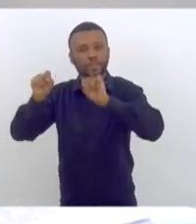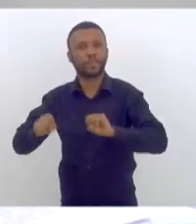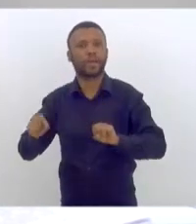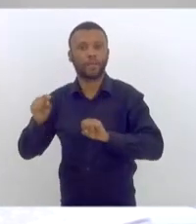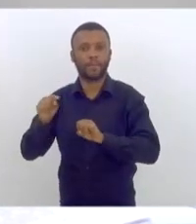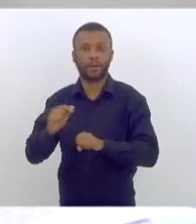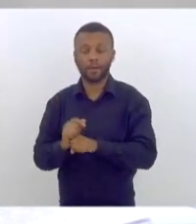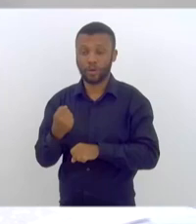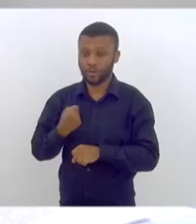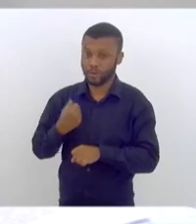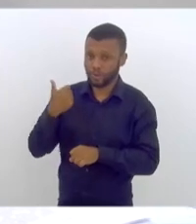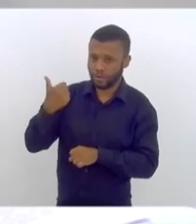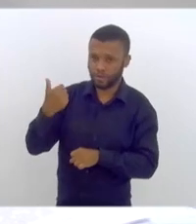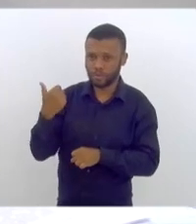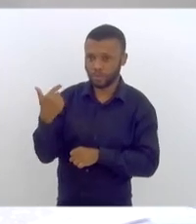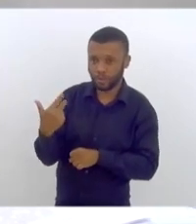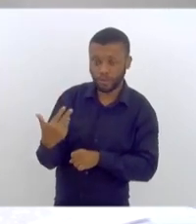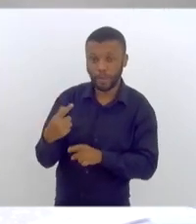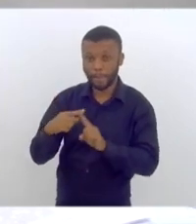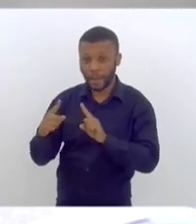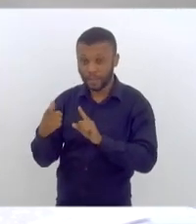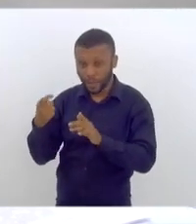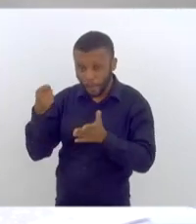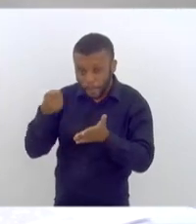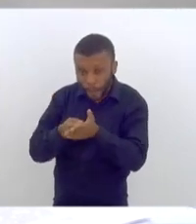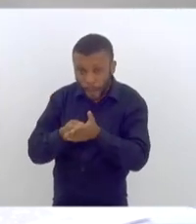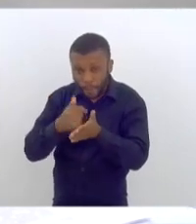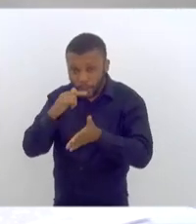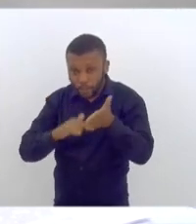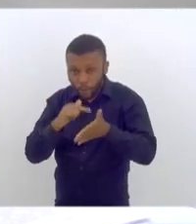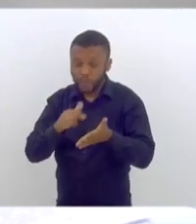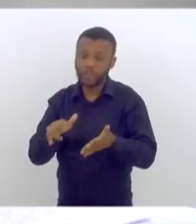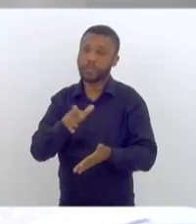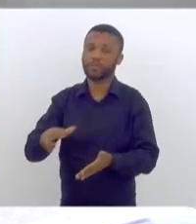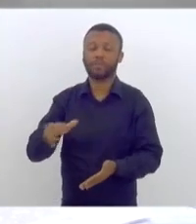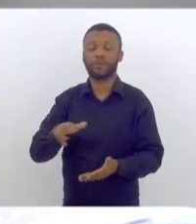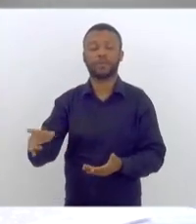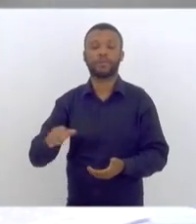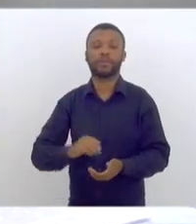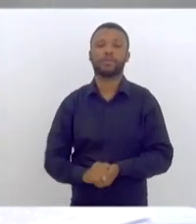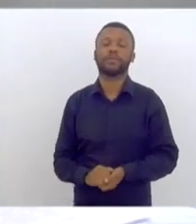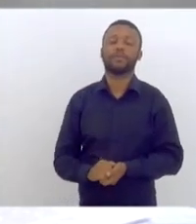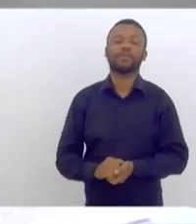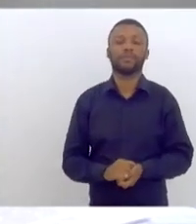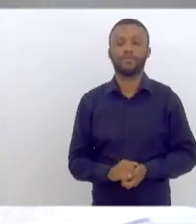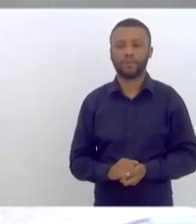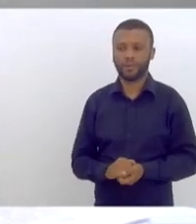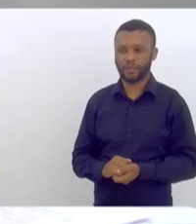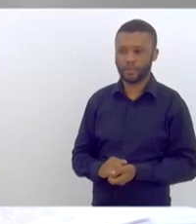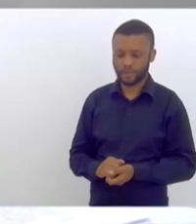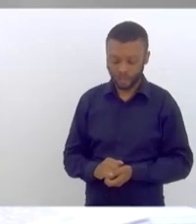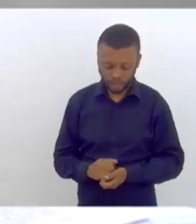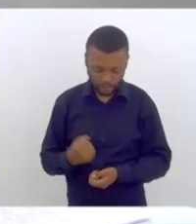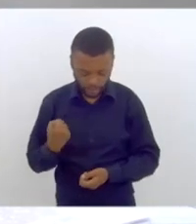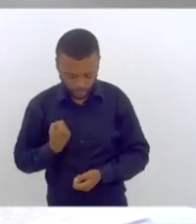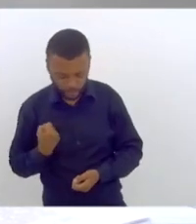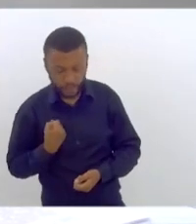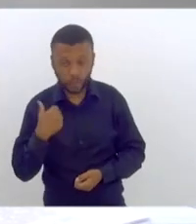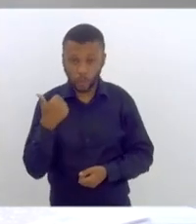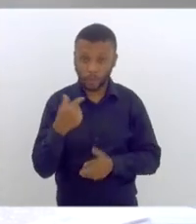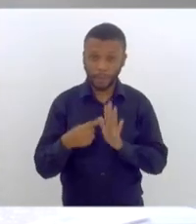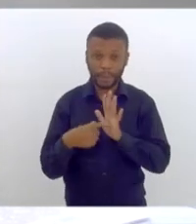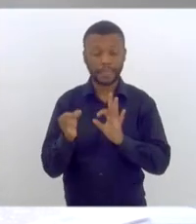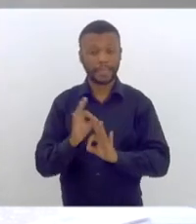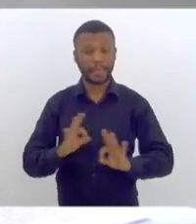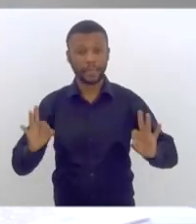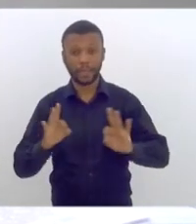é o dois Mas isso não é pagamento de fatura né o número um não apresenta nada o dois vai ter